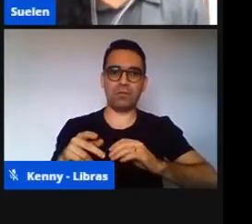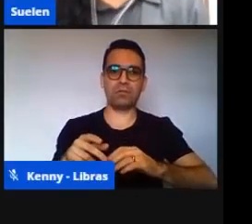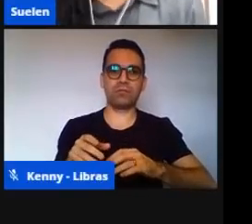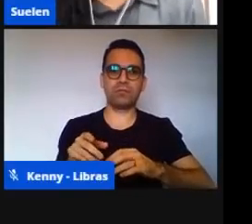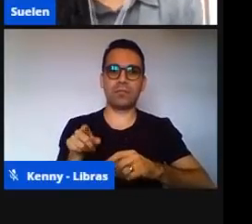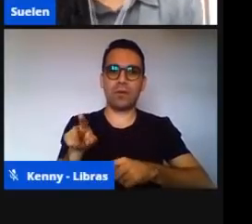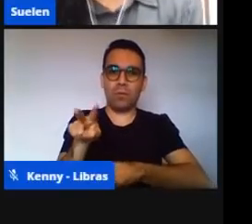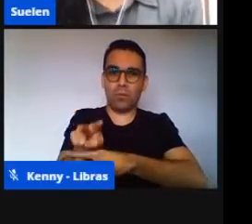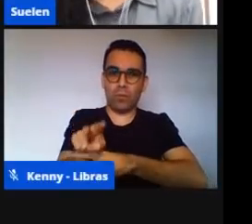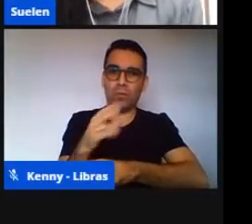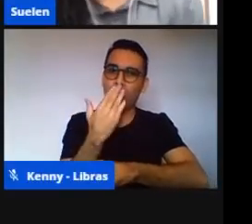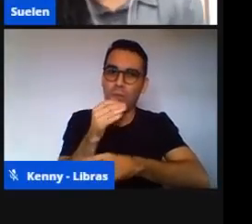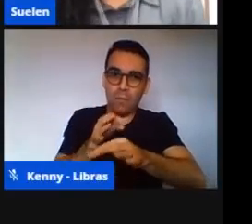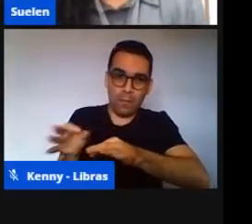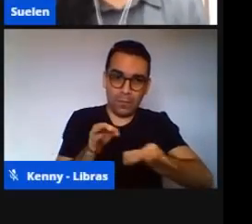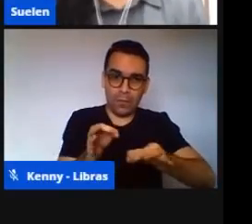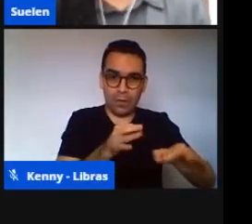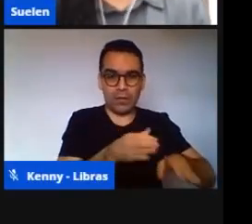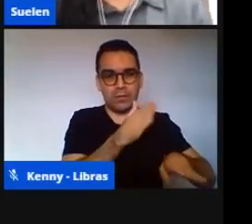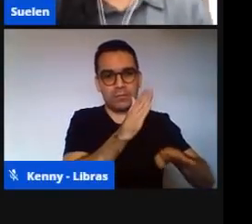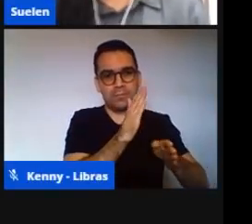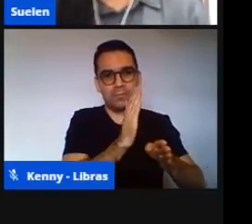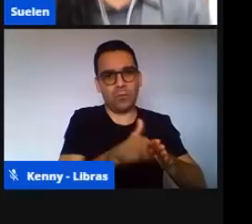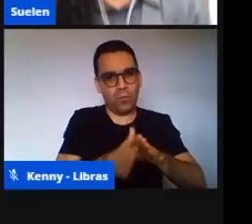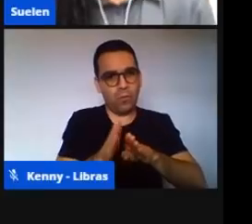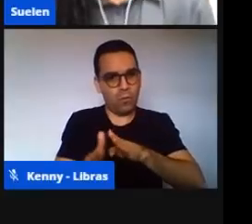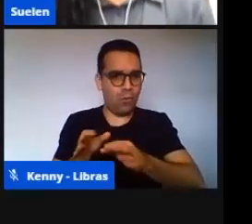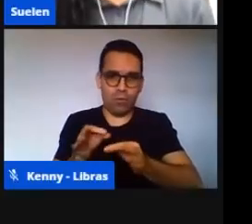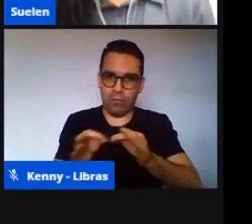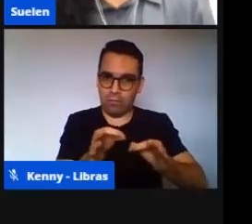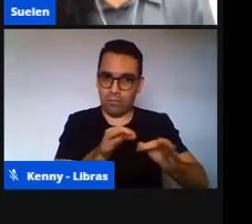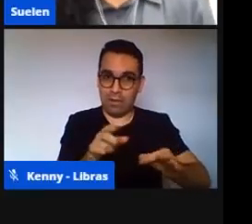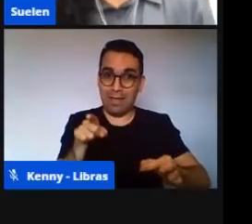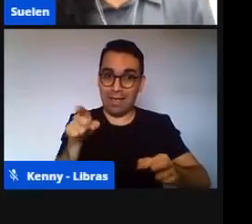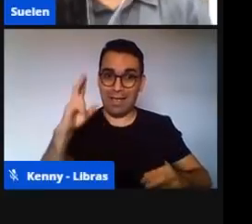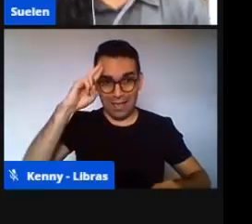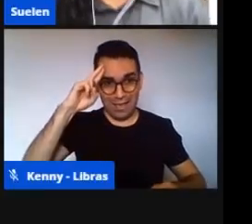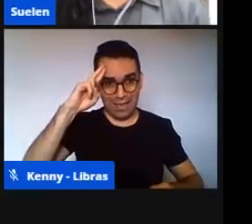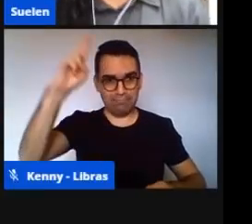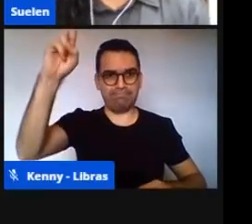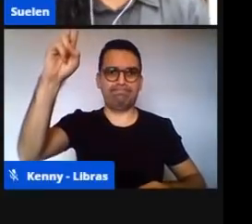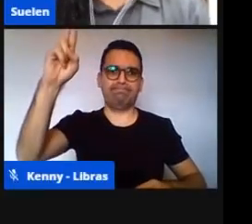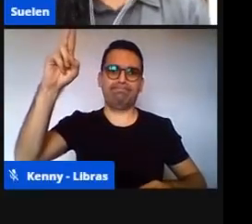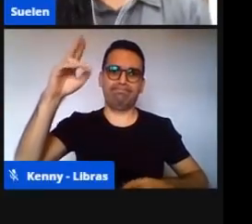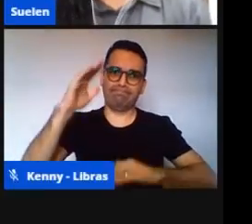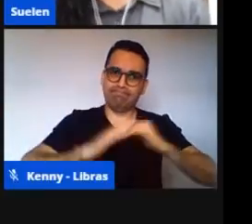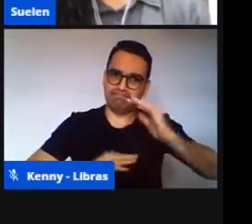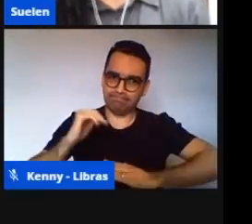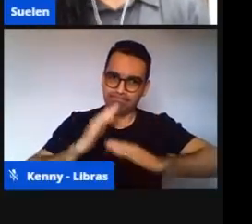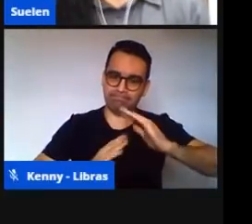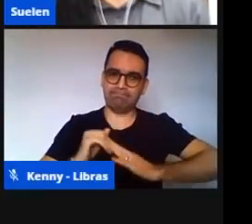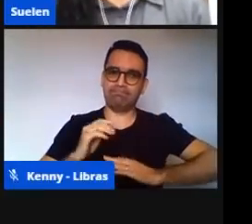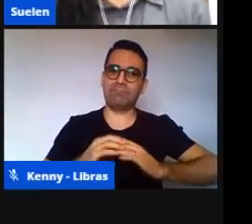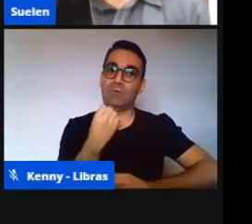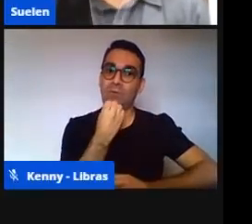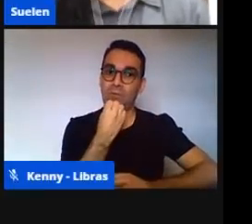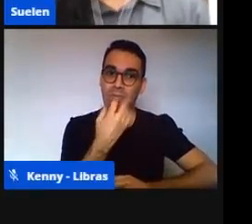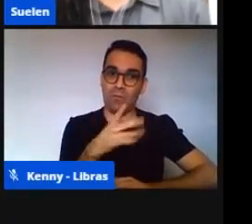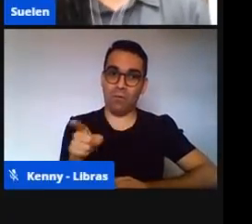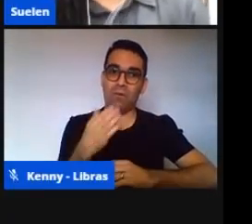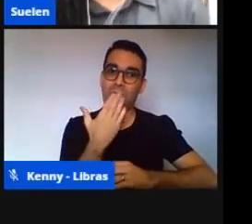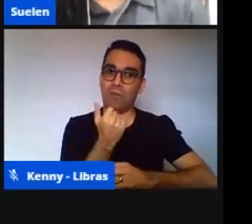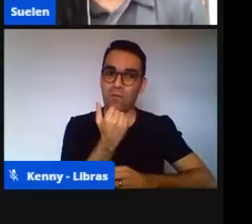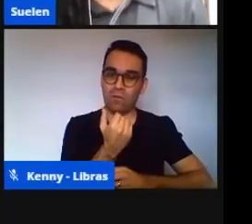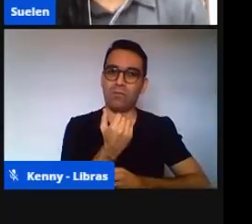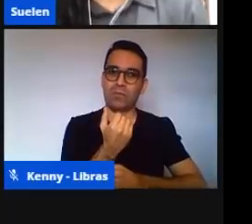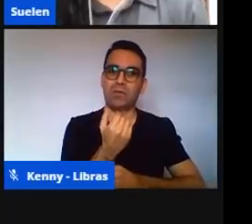contato direto com o alimento, ou até mesmo indireto, e vai ser responsável pela qualidade da alimentação